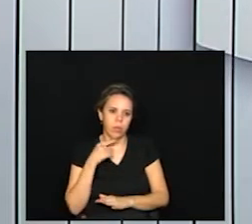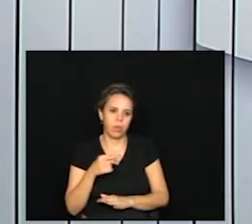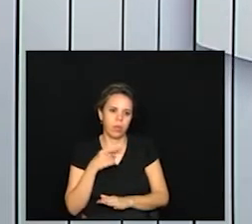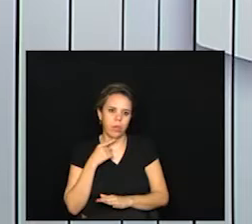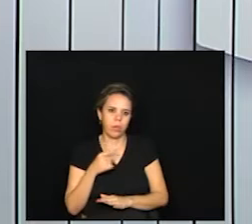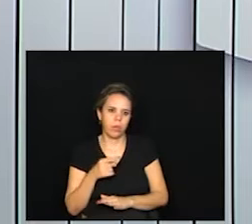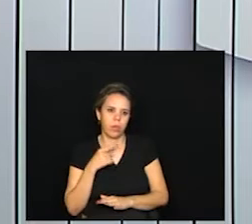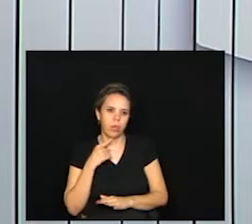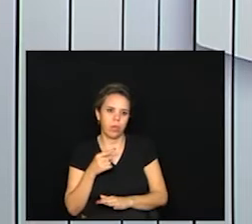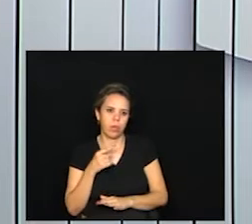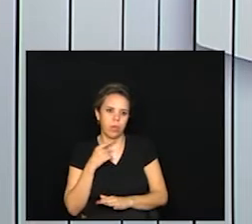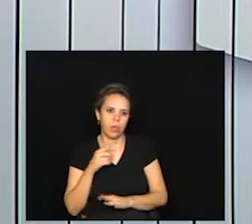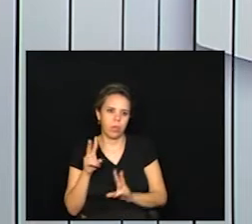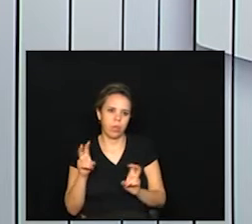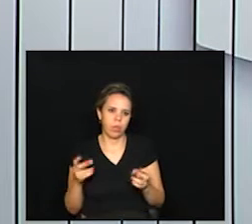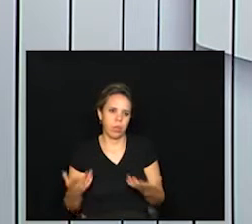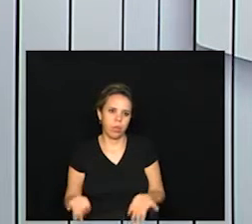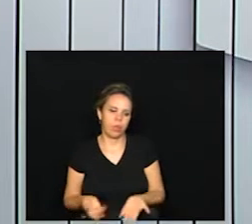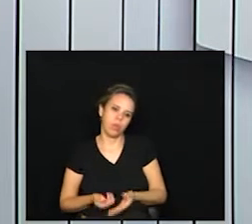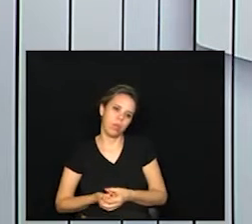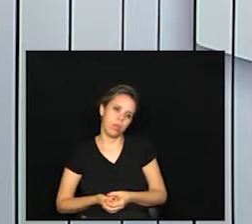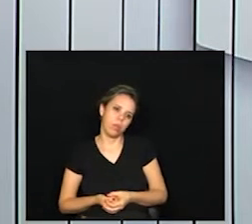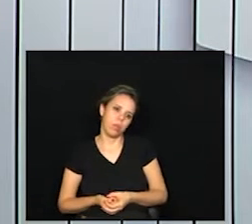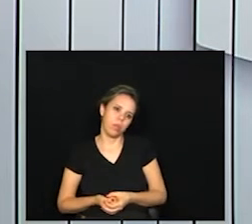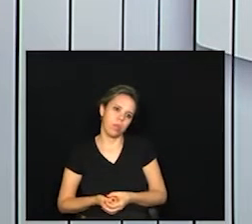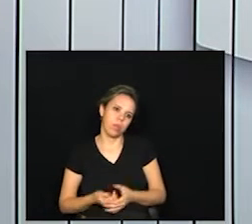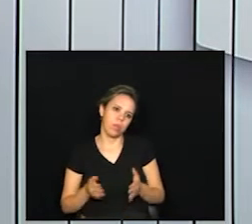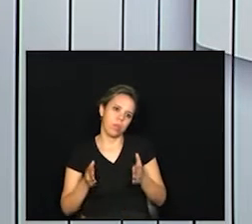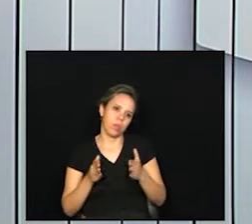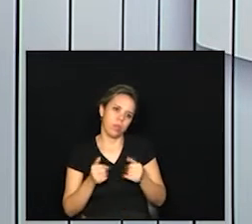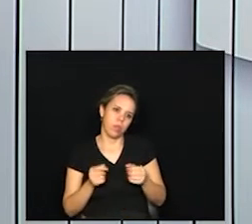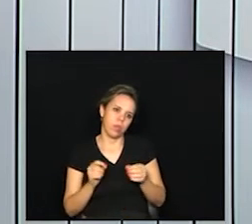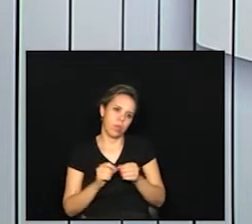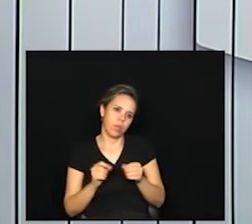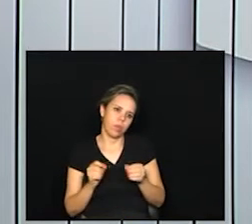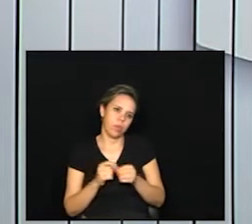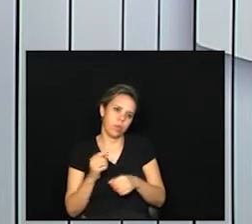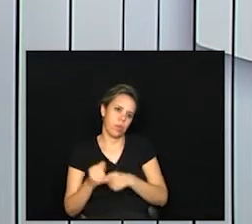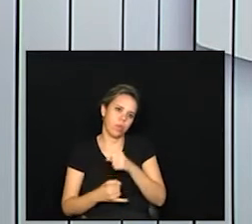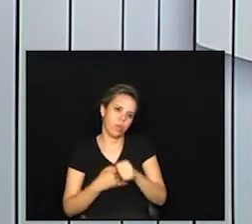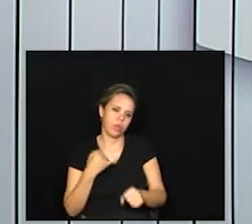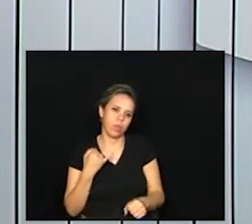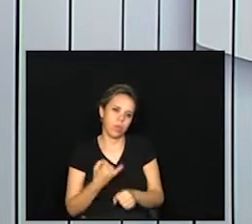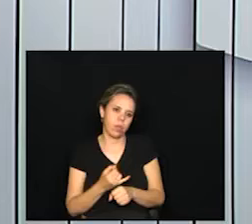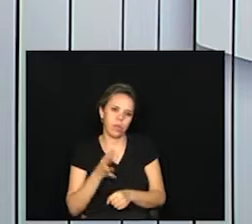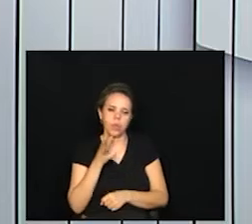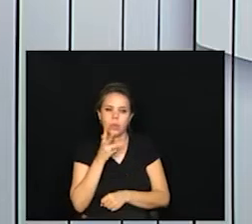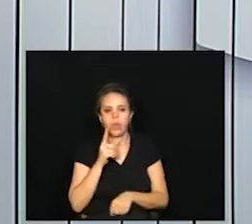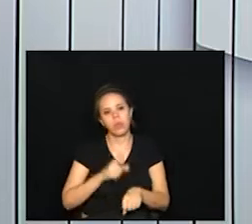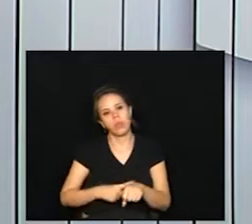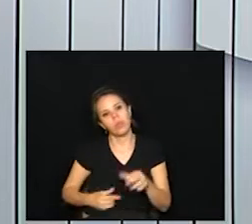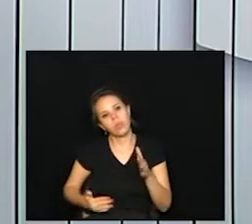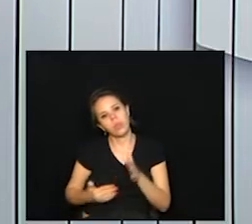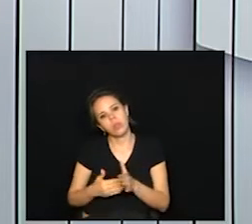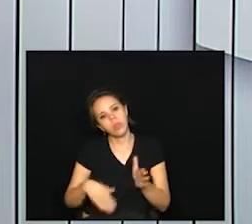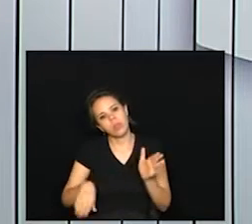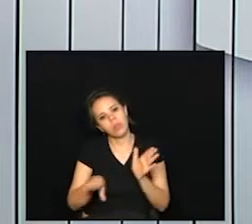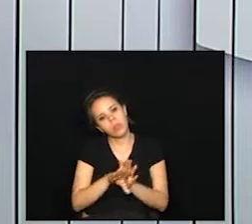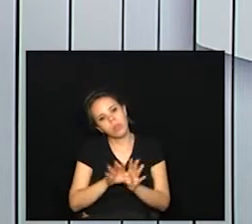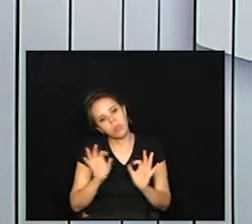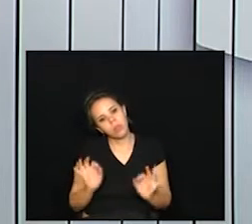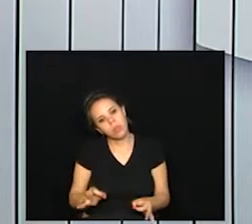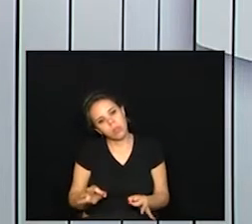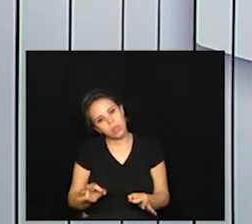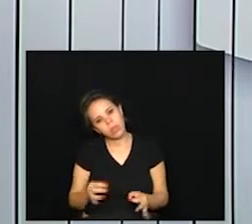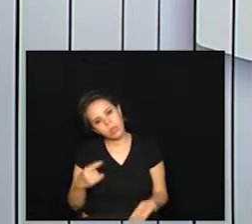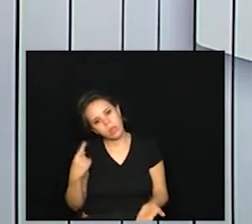alguma dúvida sobre este assunto? Pediu, fez um pedido pela internet, demorou o prazo, não chegou da forma como